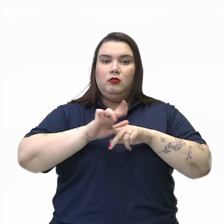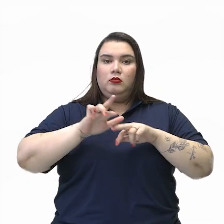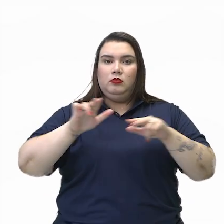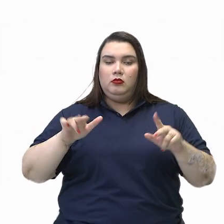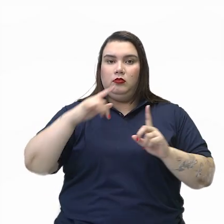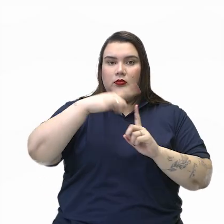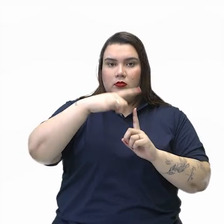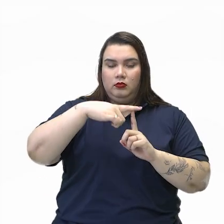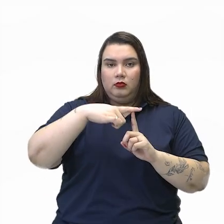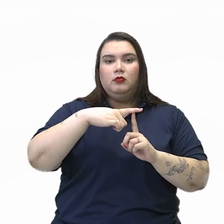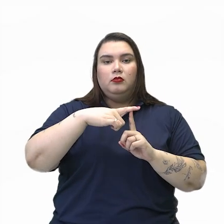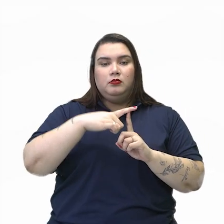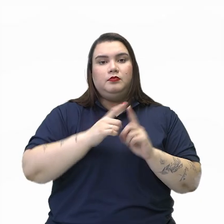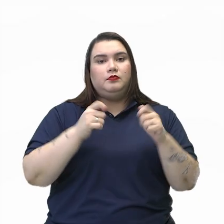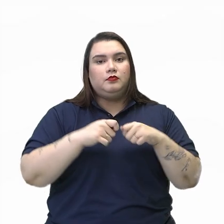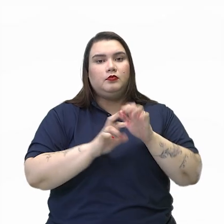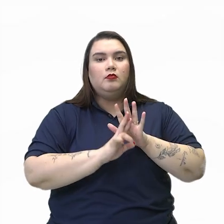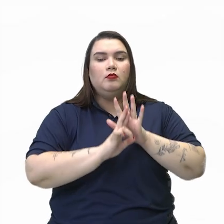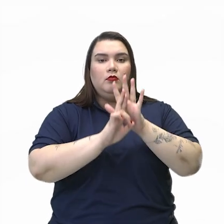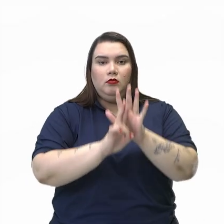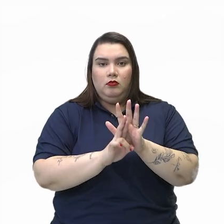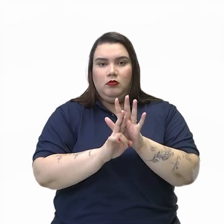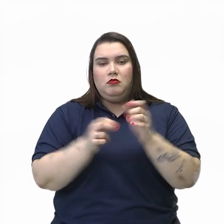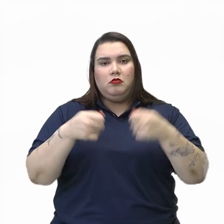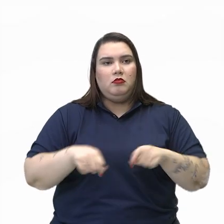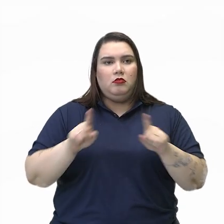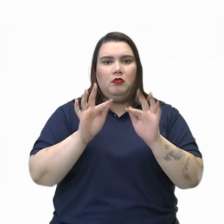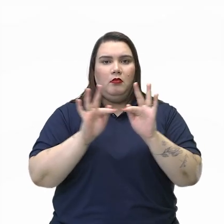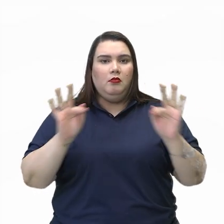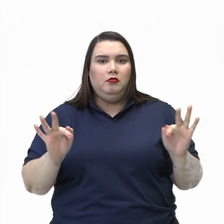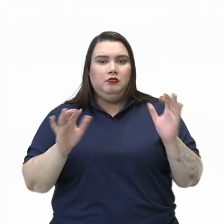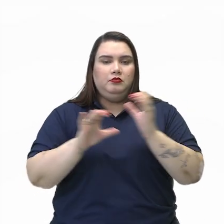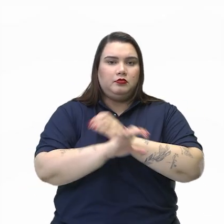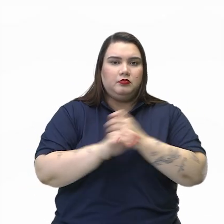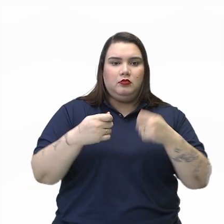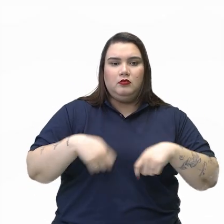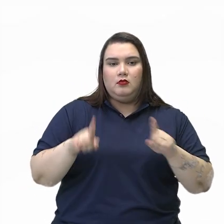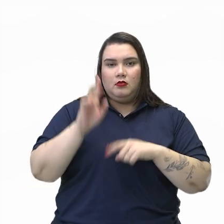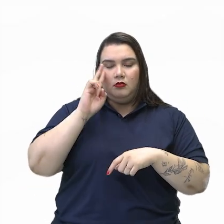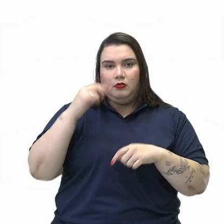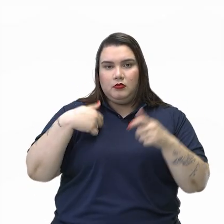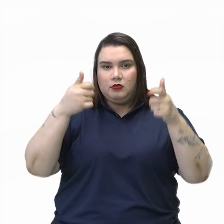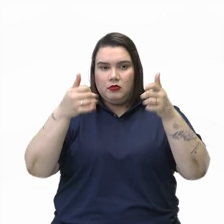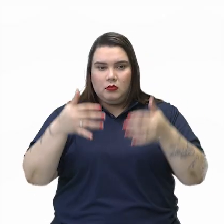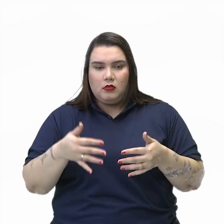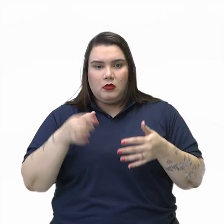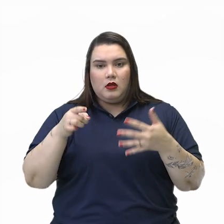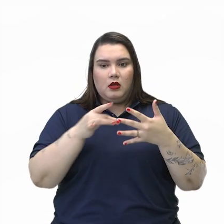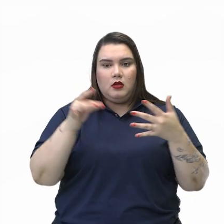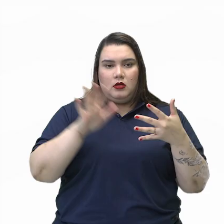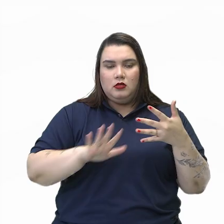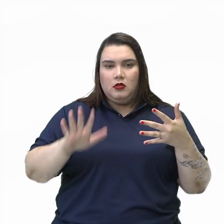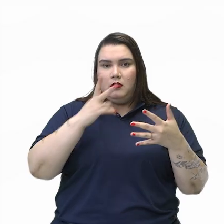são signos. E eles não precisam ter uma frase completa. Lembra que nós falamos que a semiótica ela é como se fosse